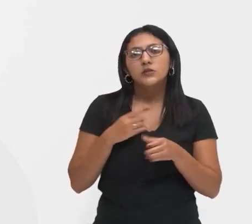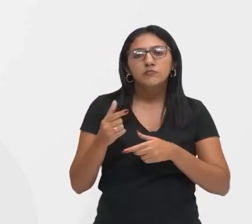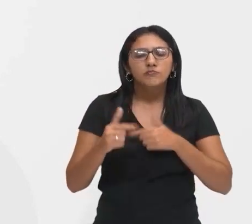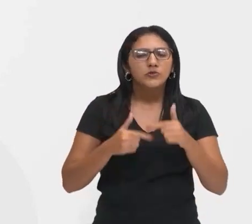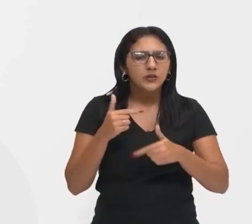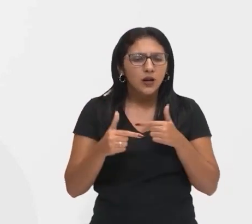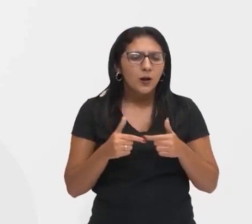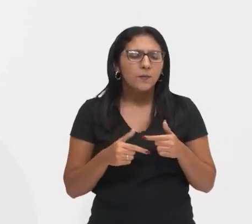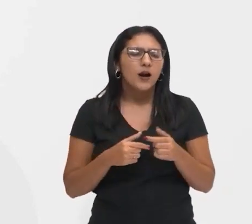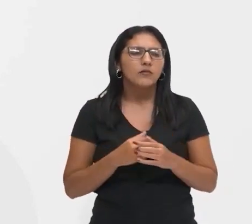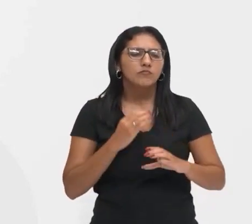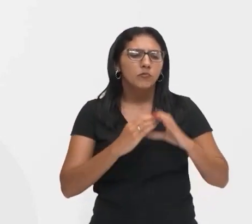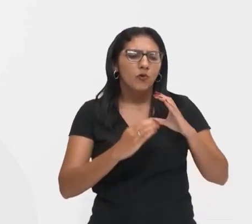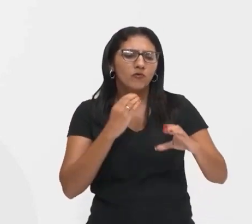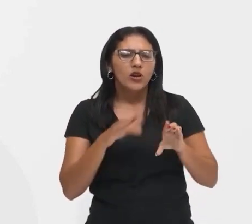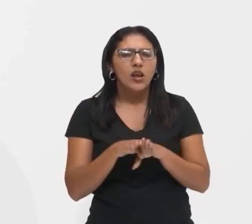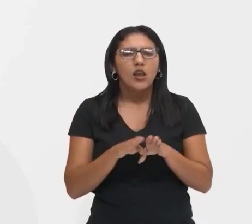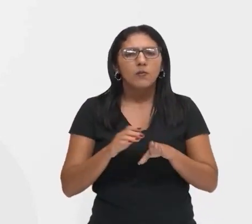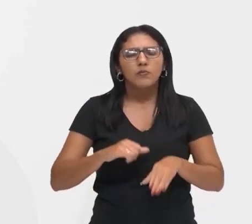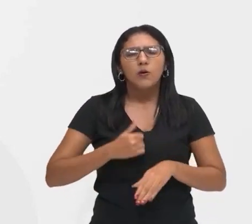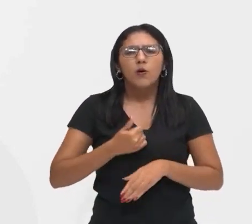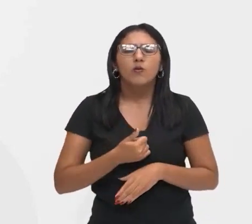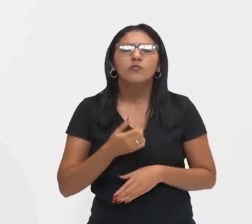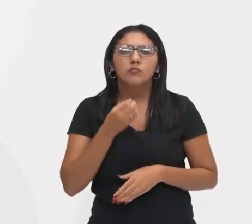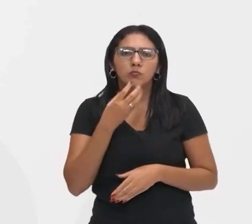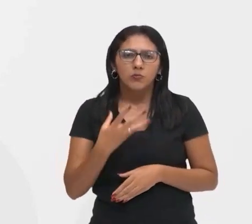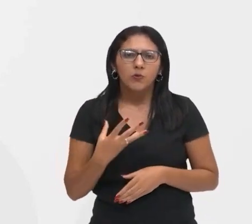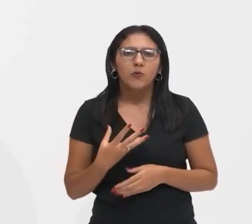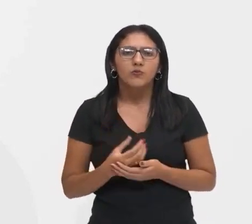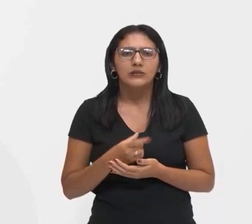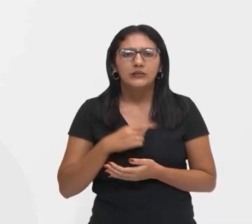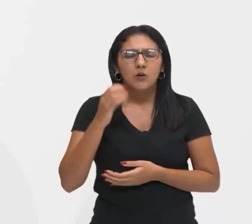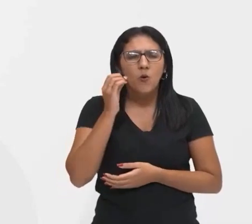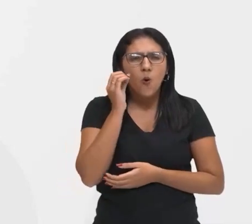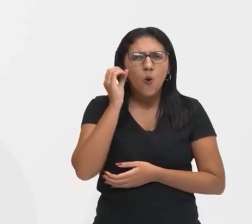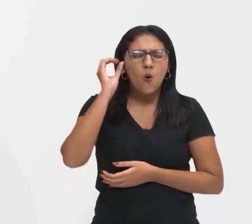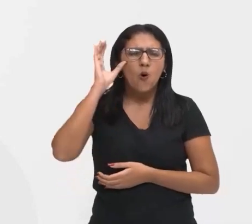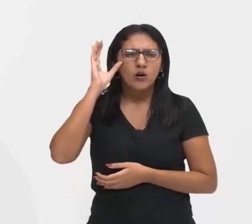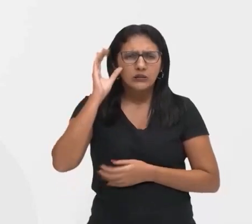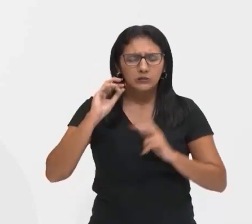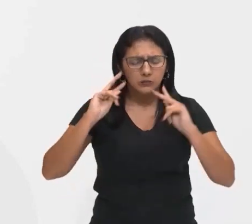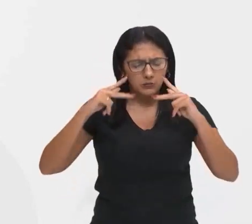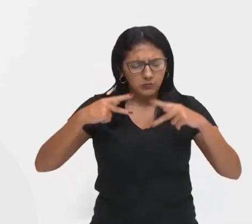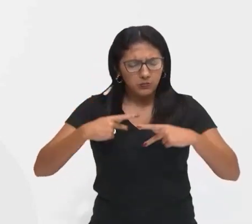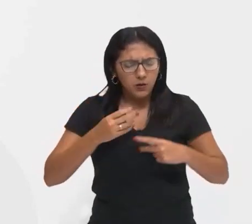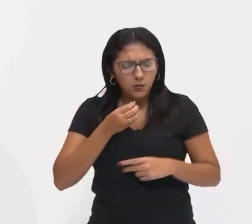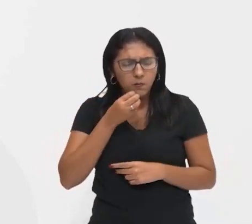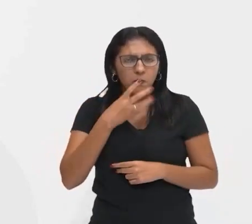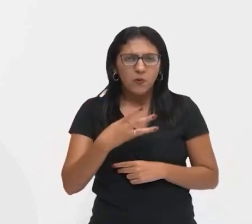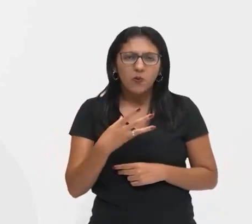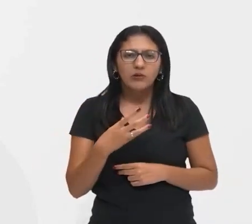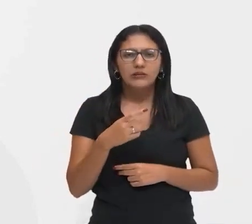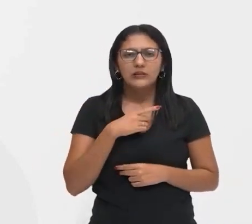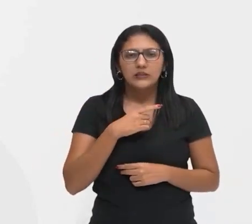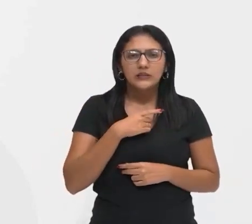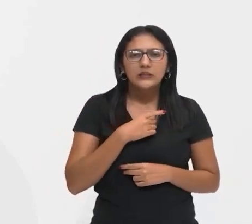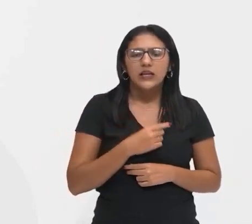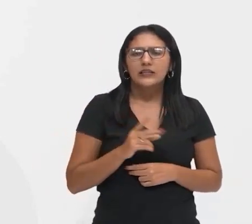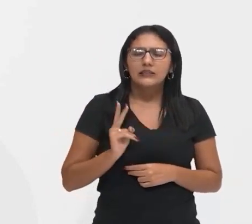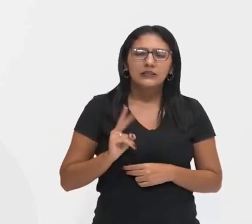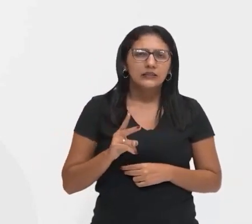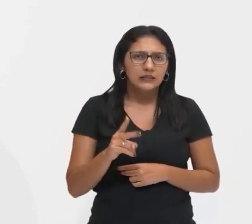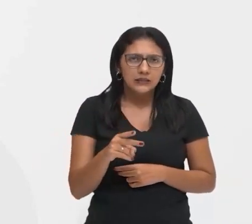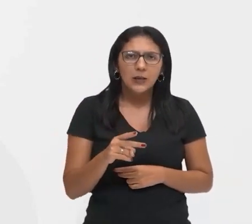e a autoconfiança. Essa autoconfiança, esse autoconhecimento, ele está presente toda hora no